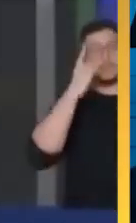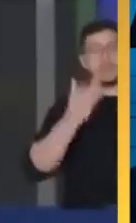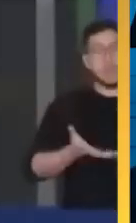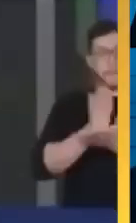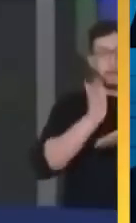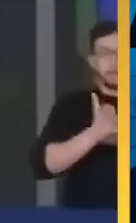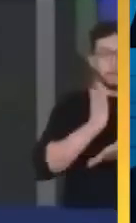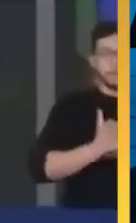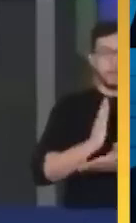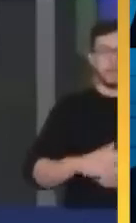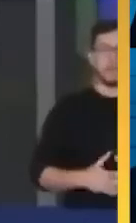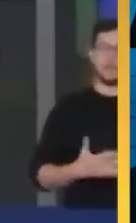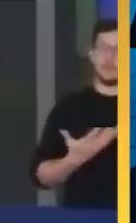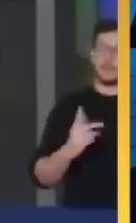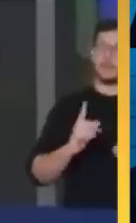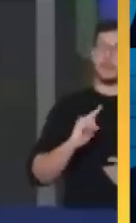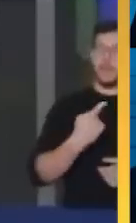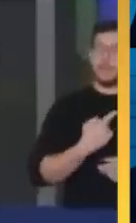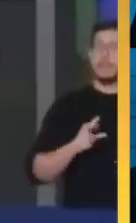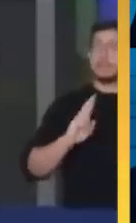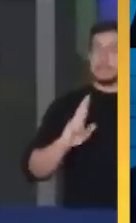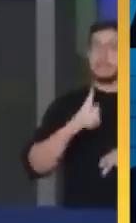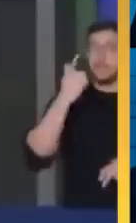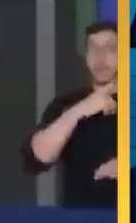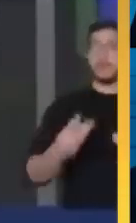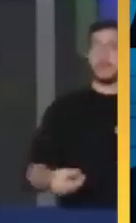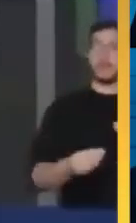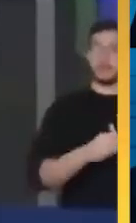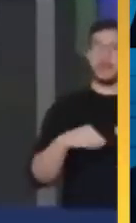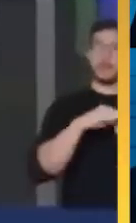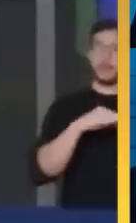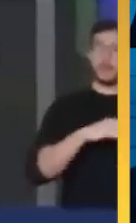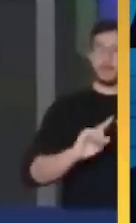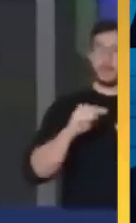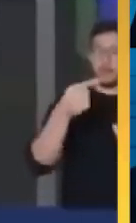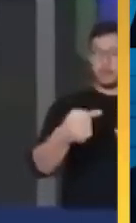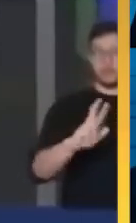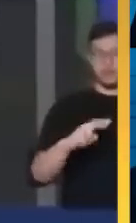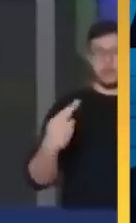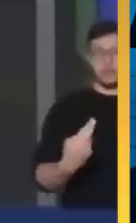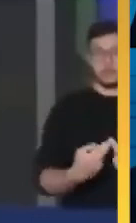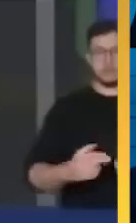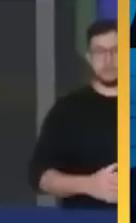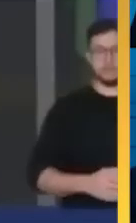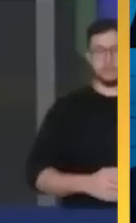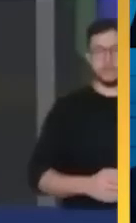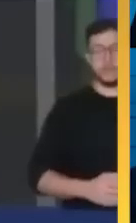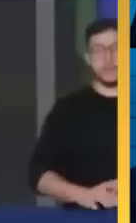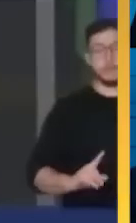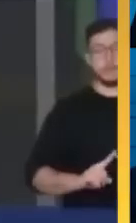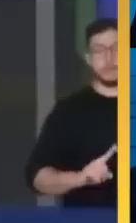foi aprovado qual era o nosso expectativa que ele viesse a ser pautado na próxima reunião da ccj